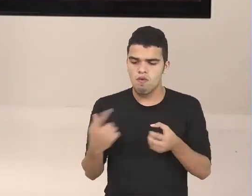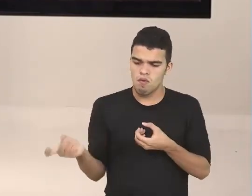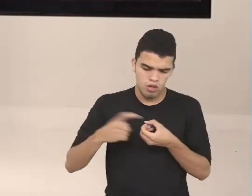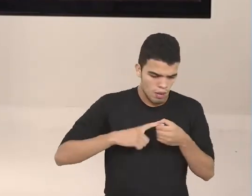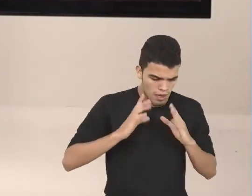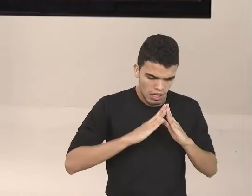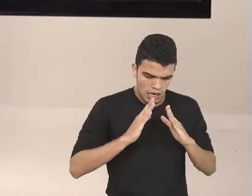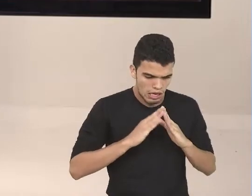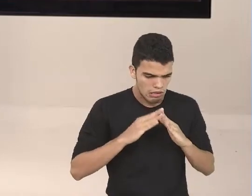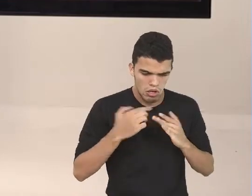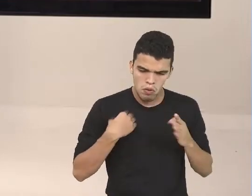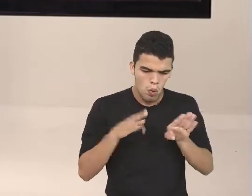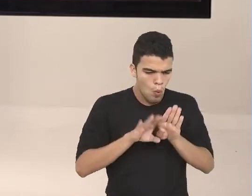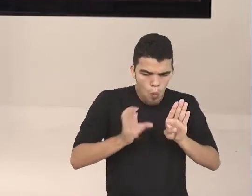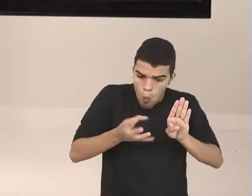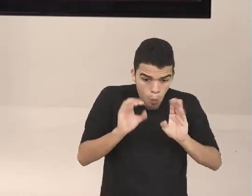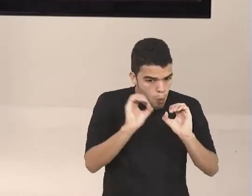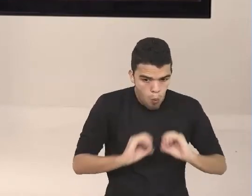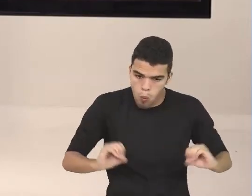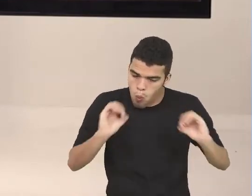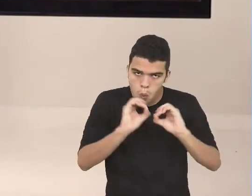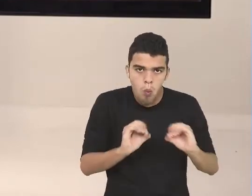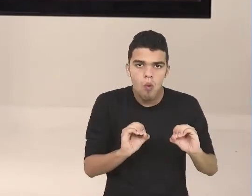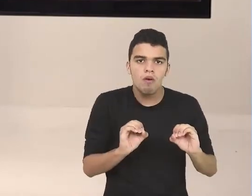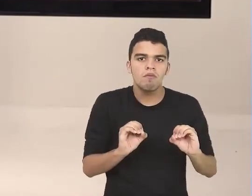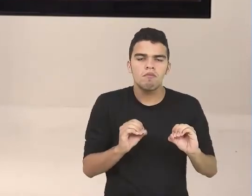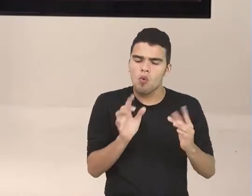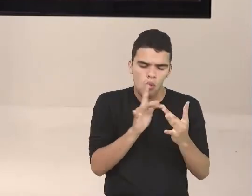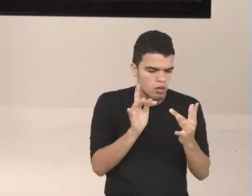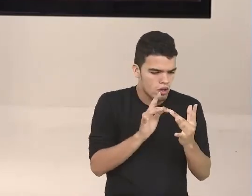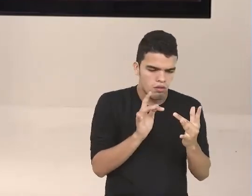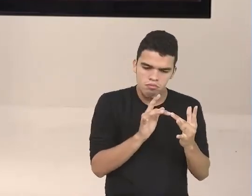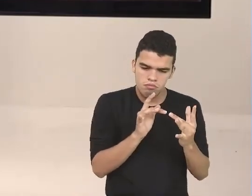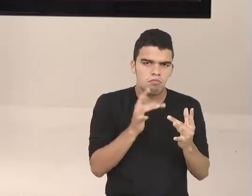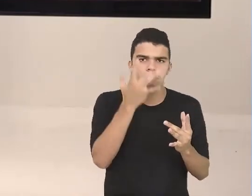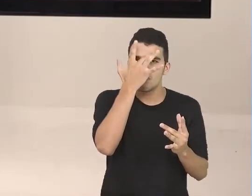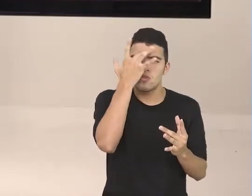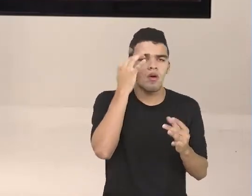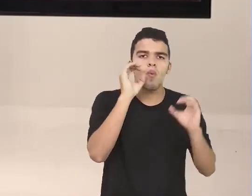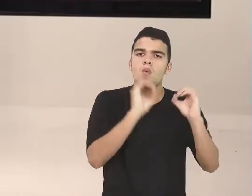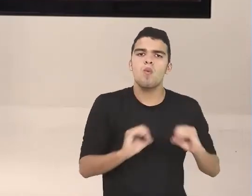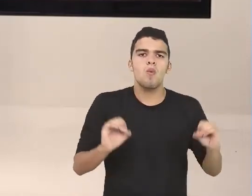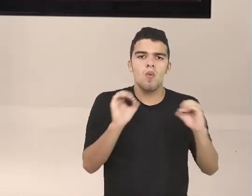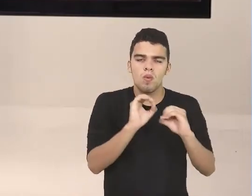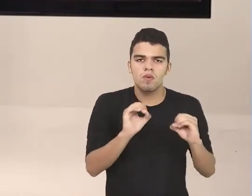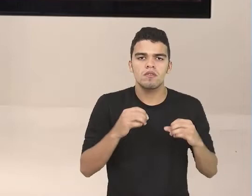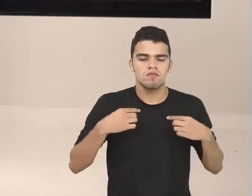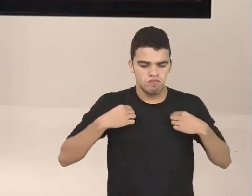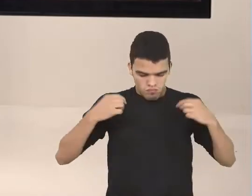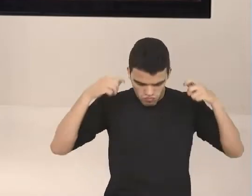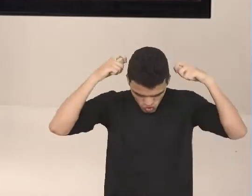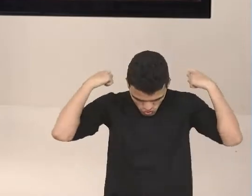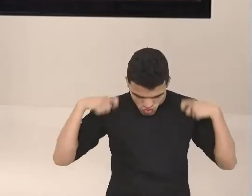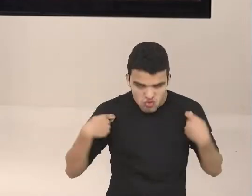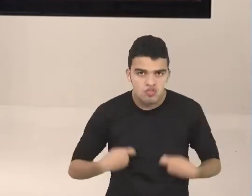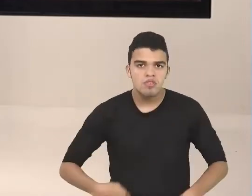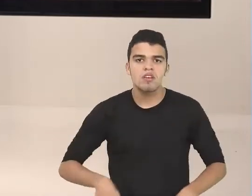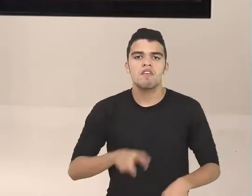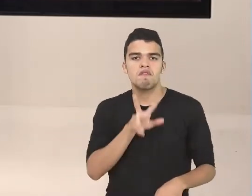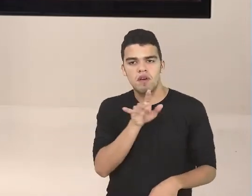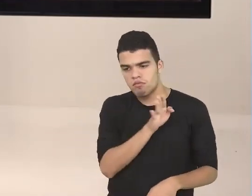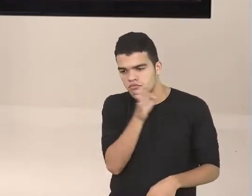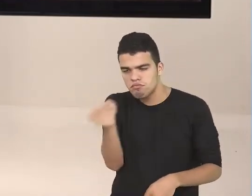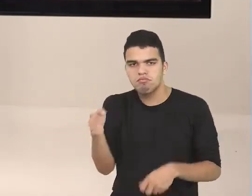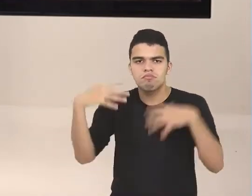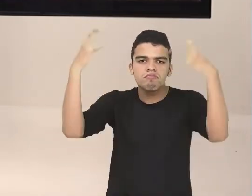pessoa, retire sua roupa, coloque para lavar, higienize os sapatos, higienize a mão e vá tomar banho. Isso é uma